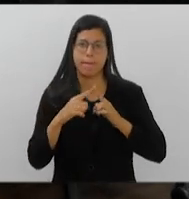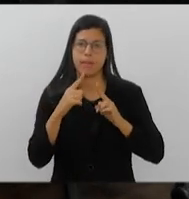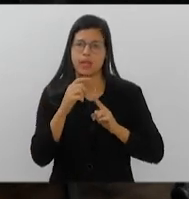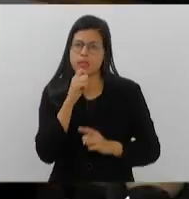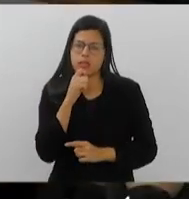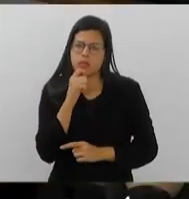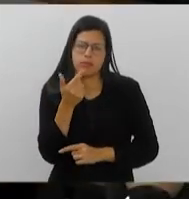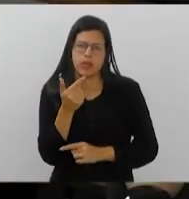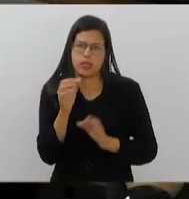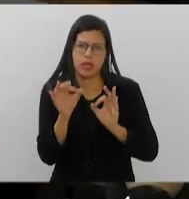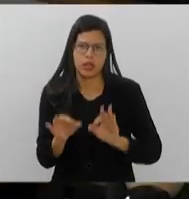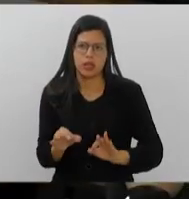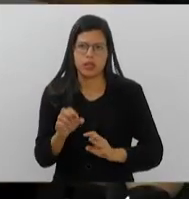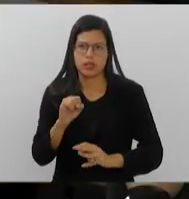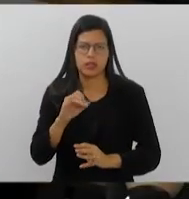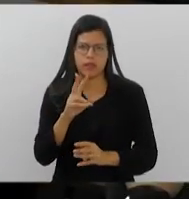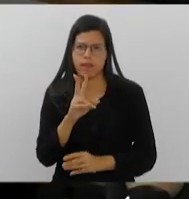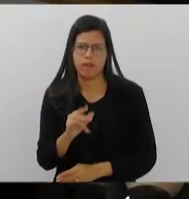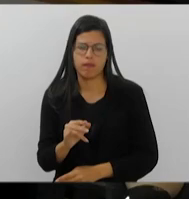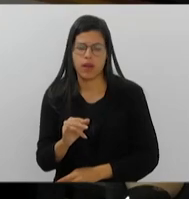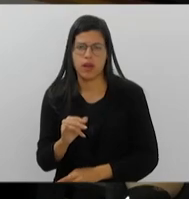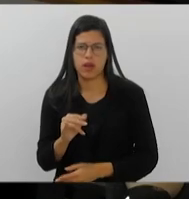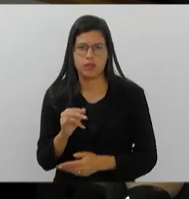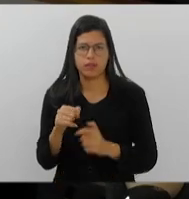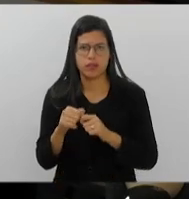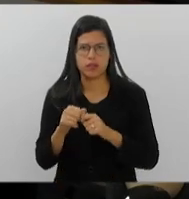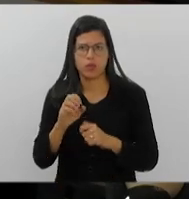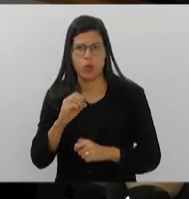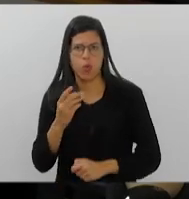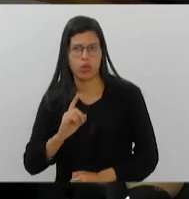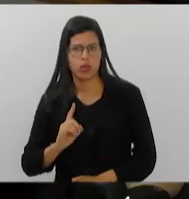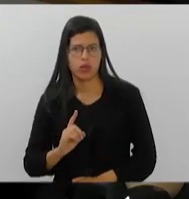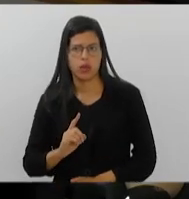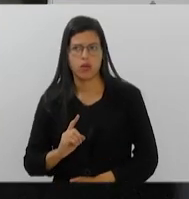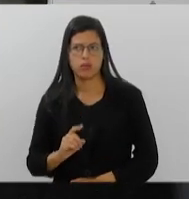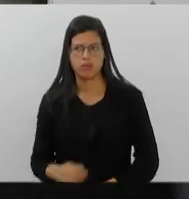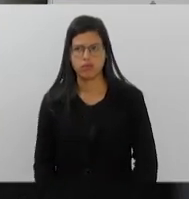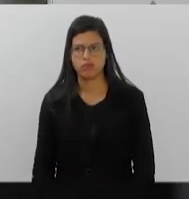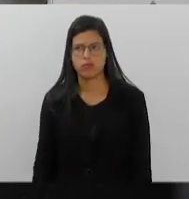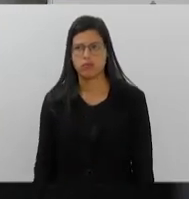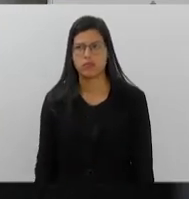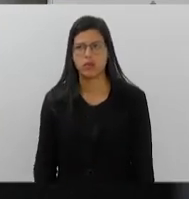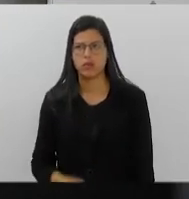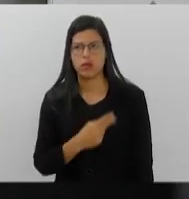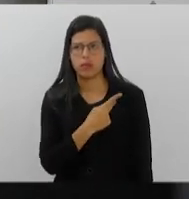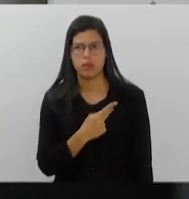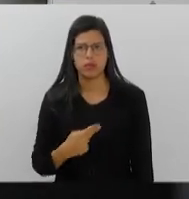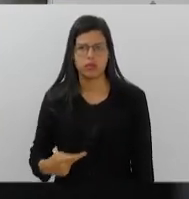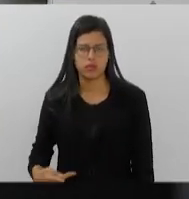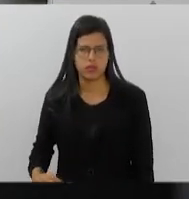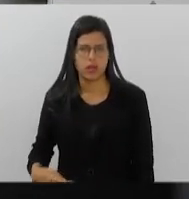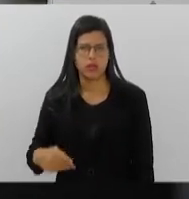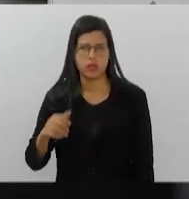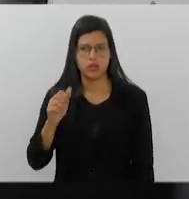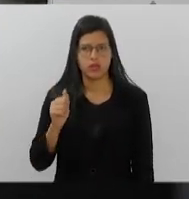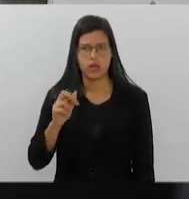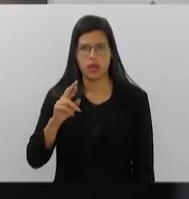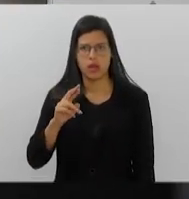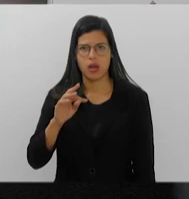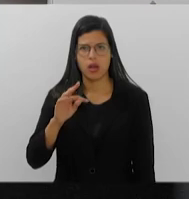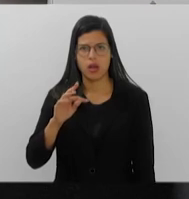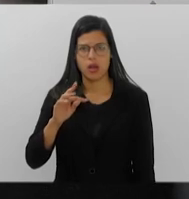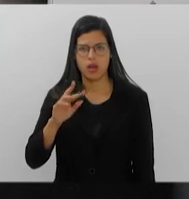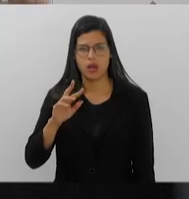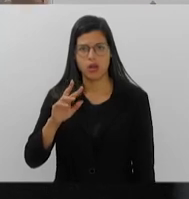protocolar ou não, se vai pautar ou não, né? Isso está na mão do nosso presidente Arthur Lira. E também em São Paulo já sabemos de